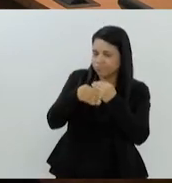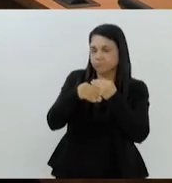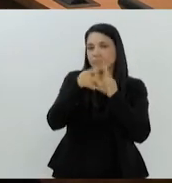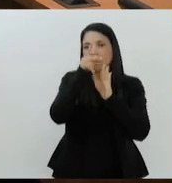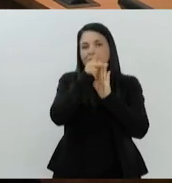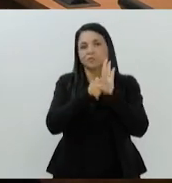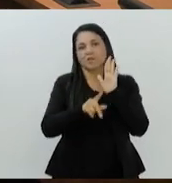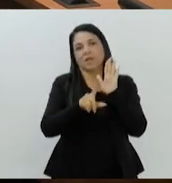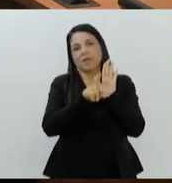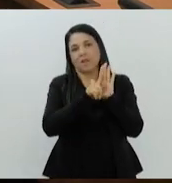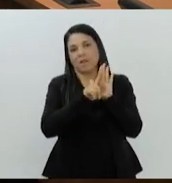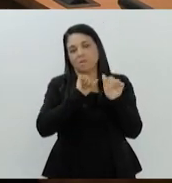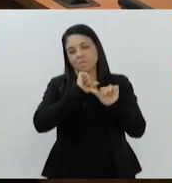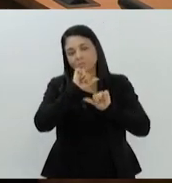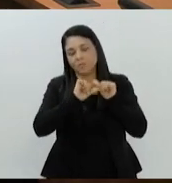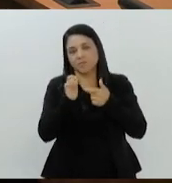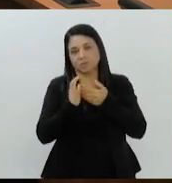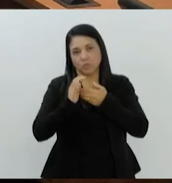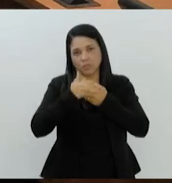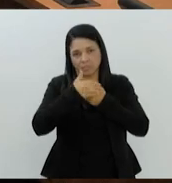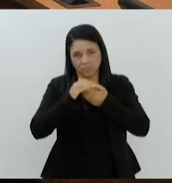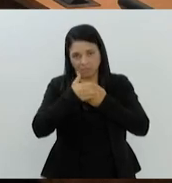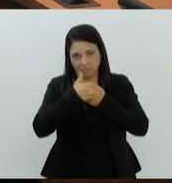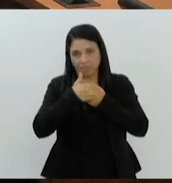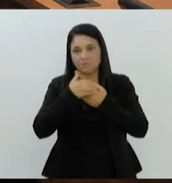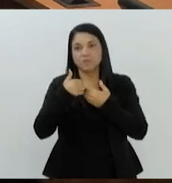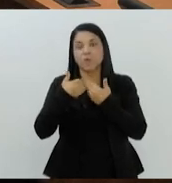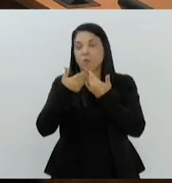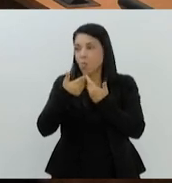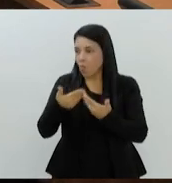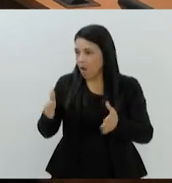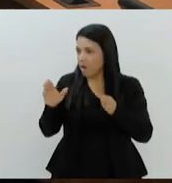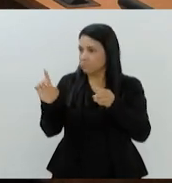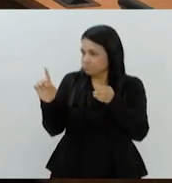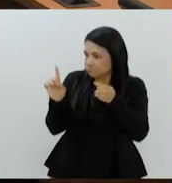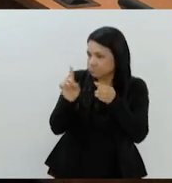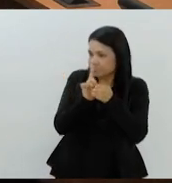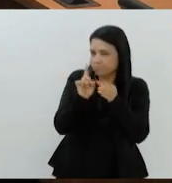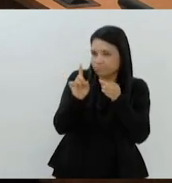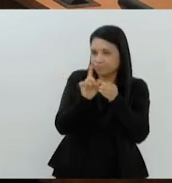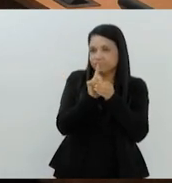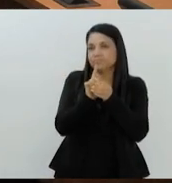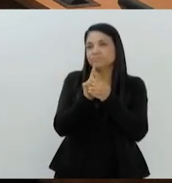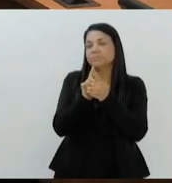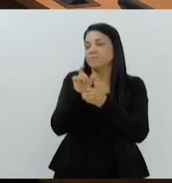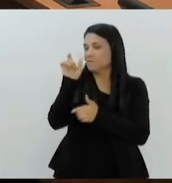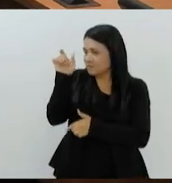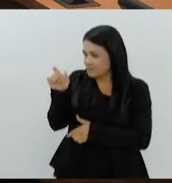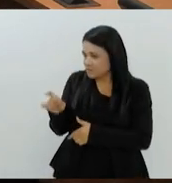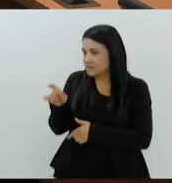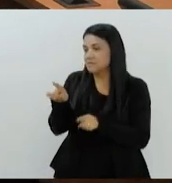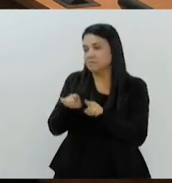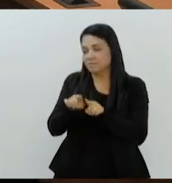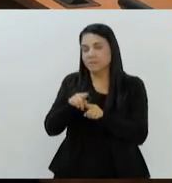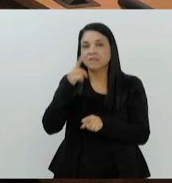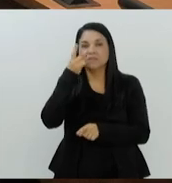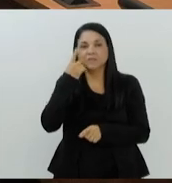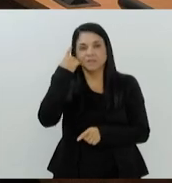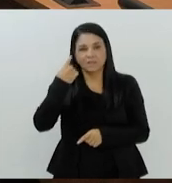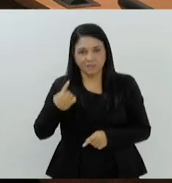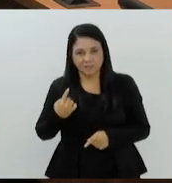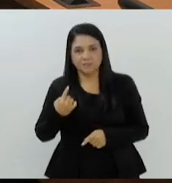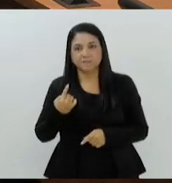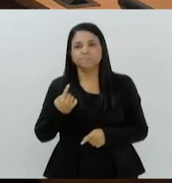lei. Aliás, eu até abro para vocês e para você também, querida colega, deputada, para Vossa